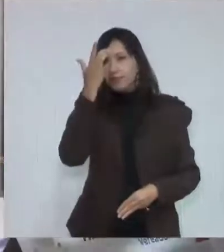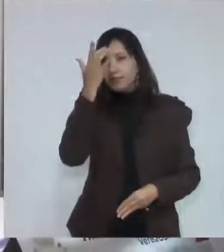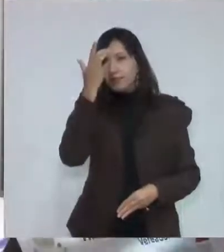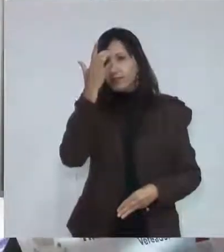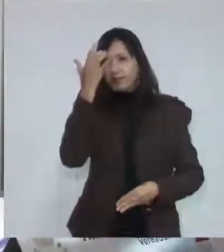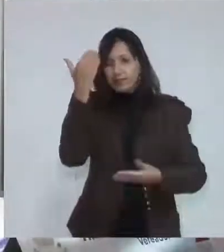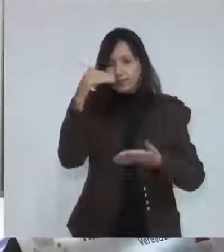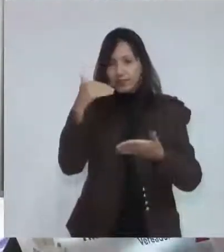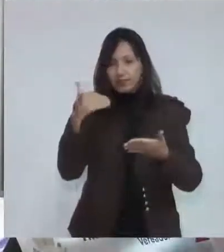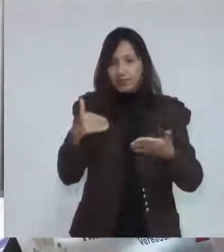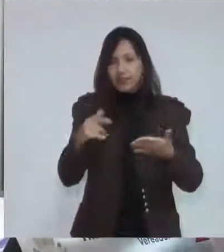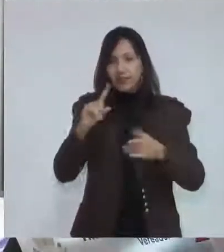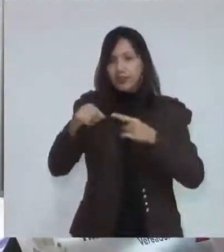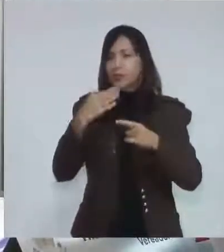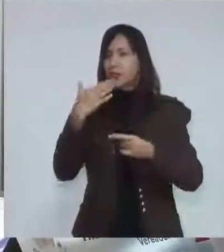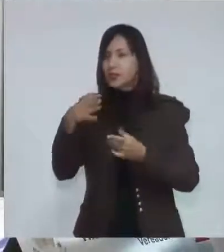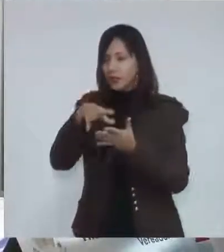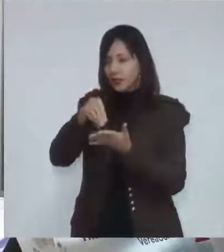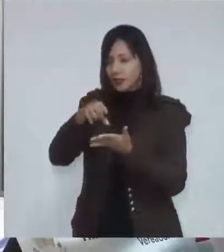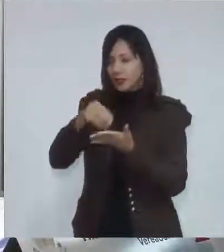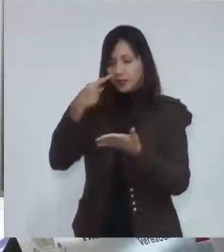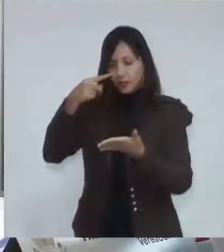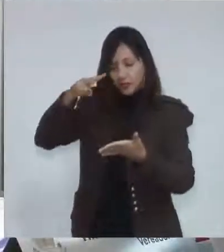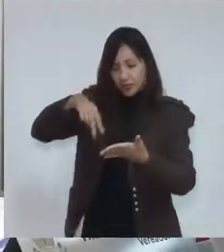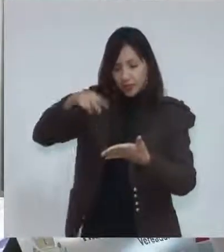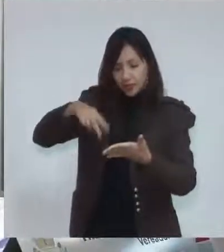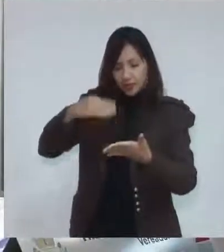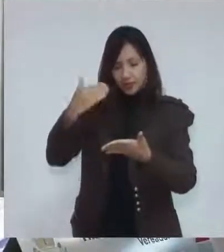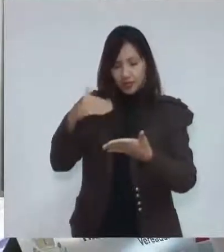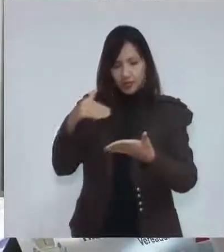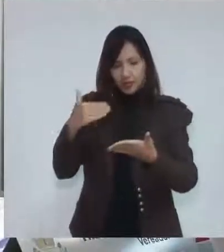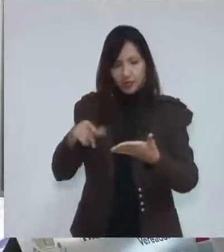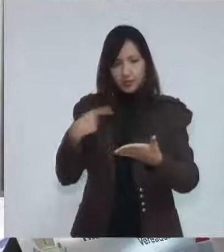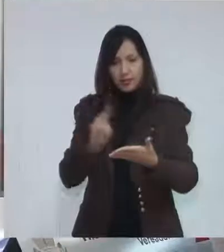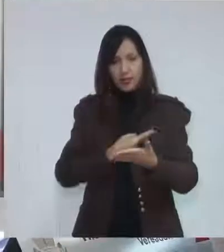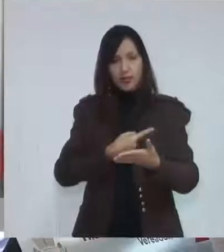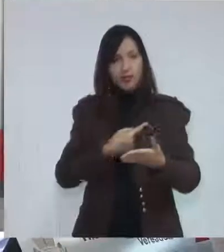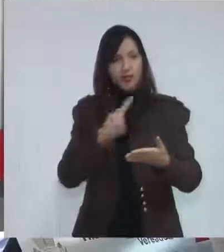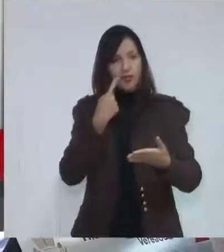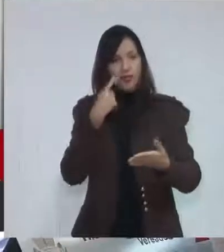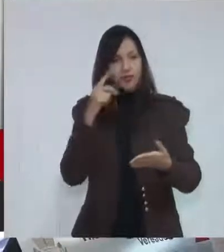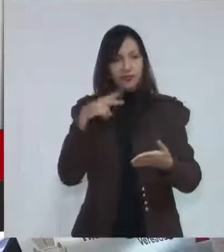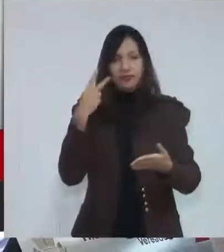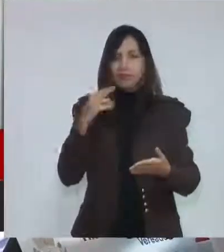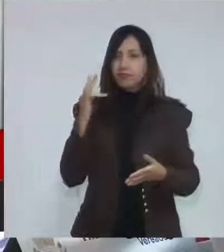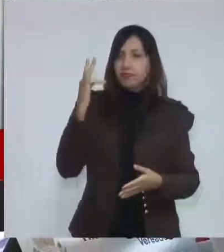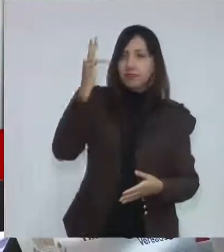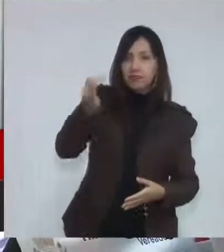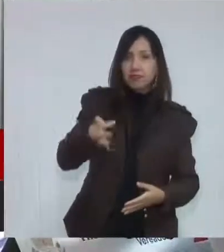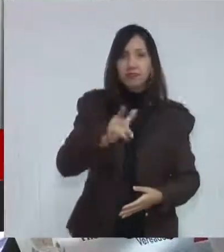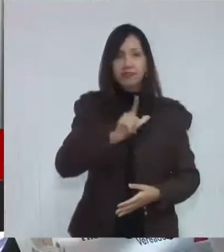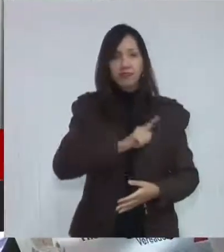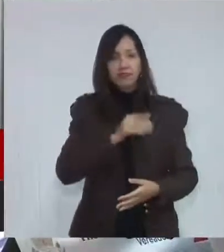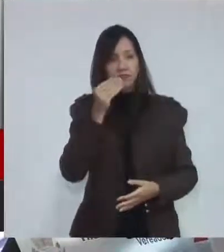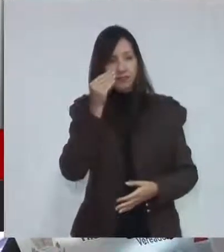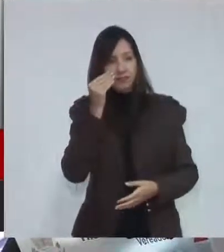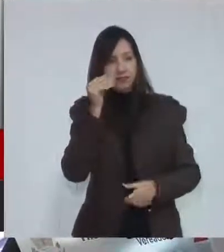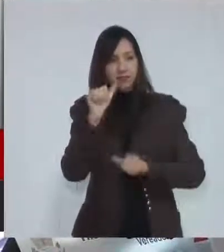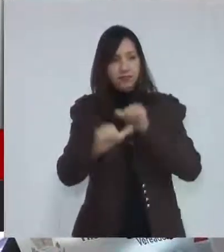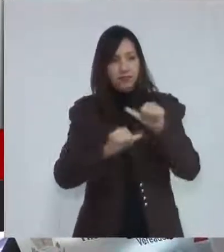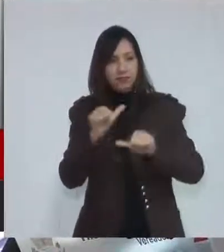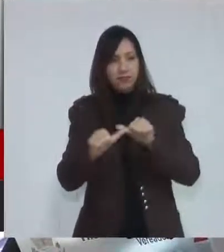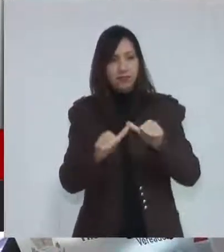depois disso para a gente verificar, talvez até ponderar nós, vereadores, para o futuro, talvez até tentar mudar